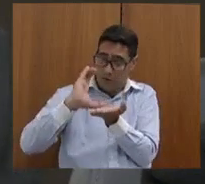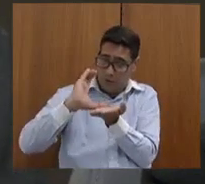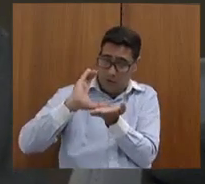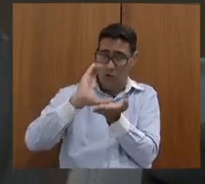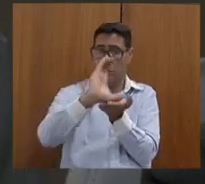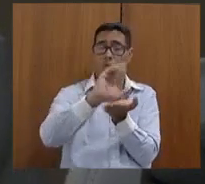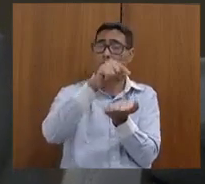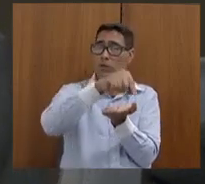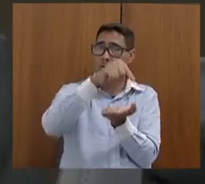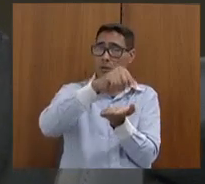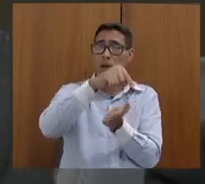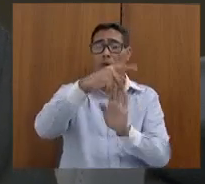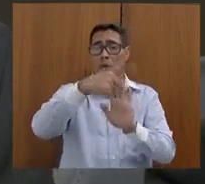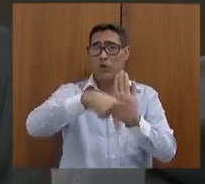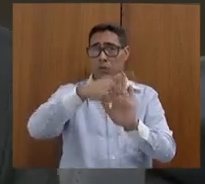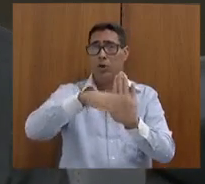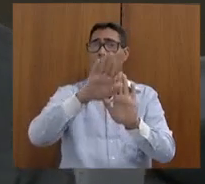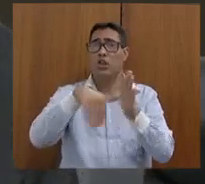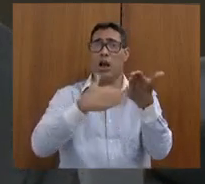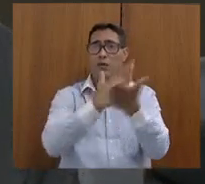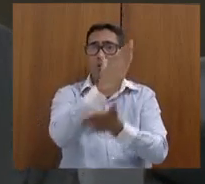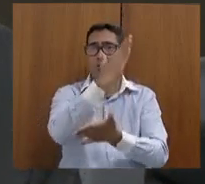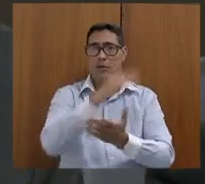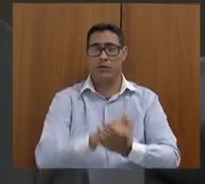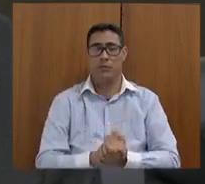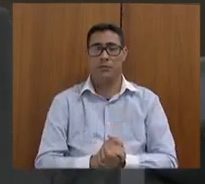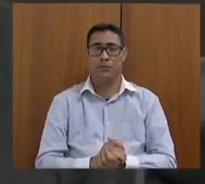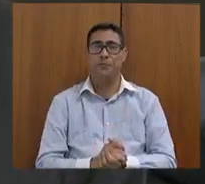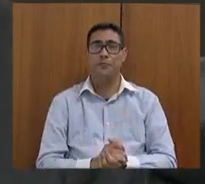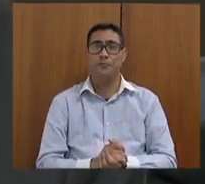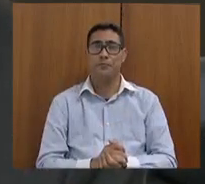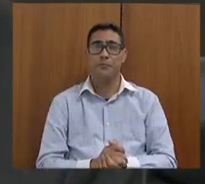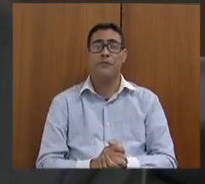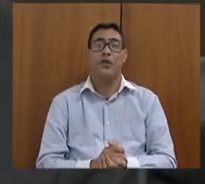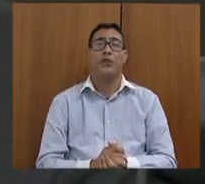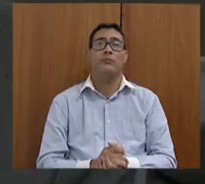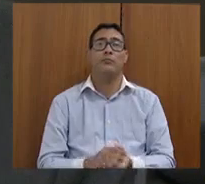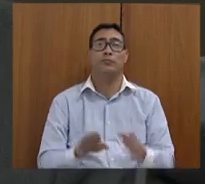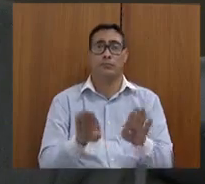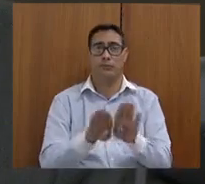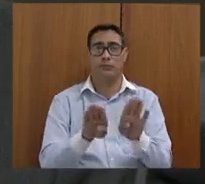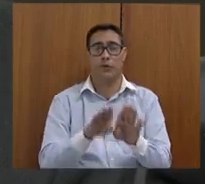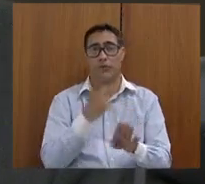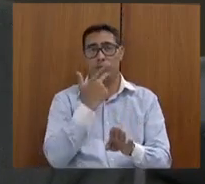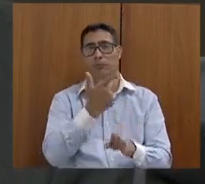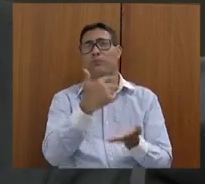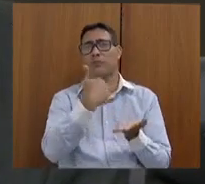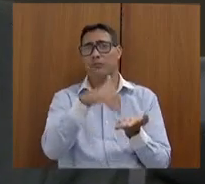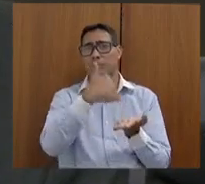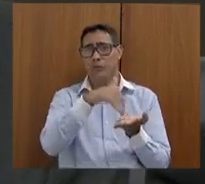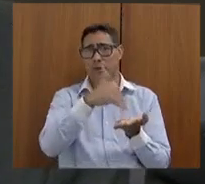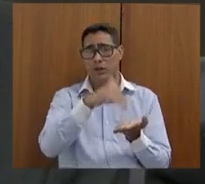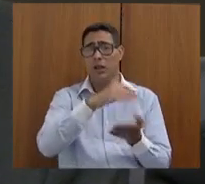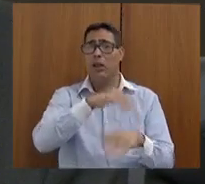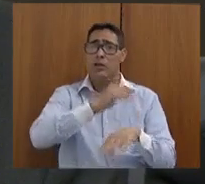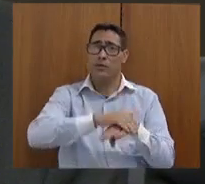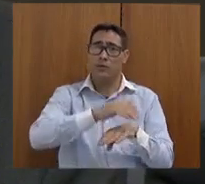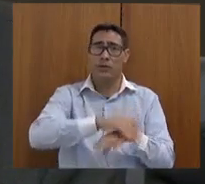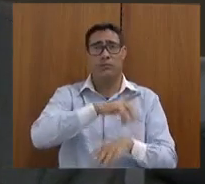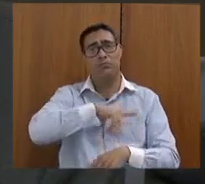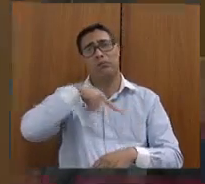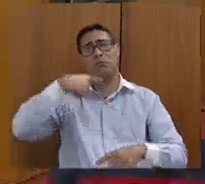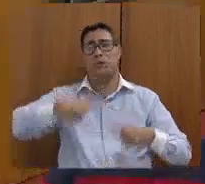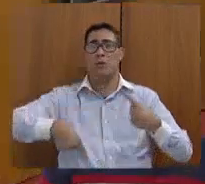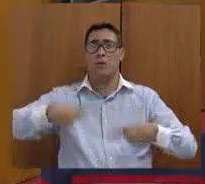programa já aprovado quero também dizer secretário que foi fruto de discussão dessa